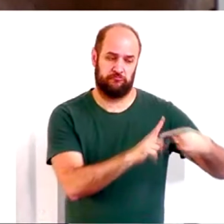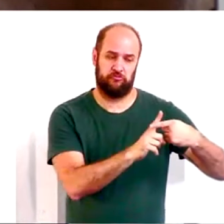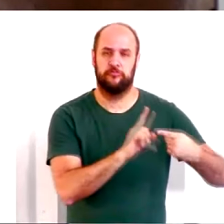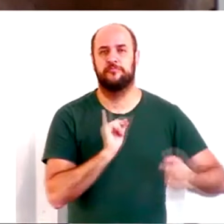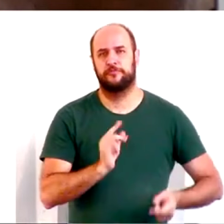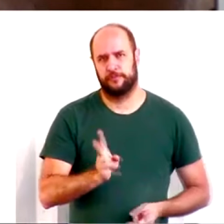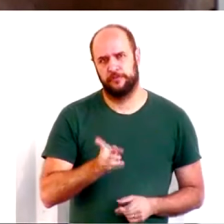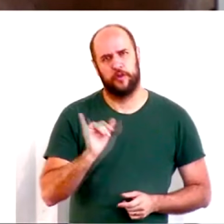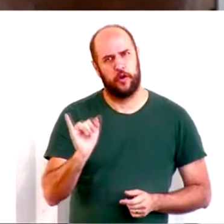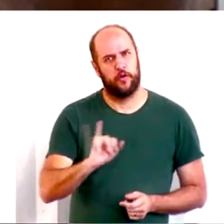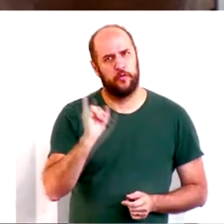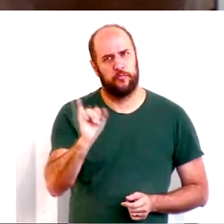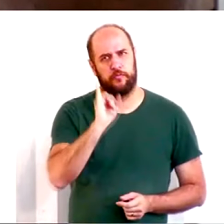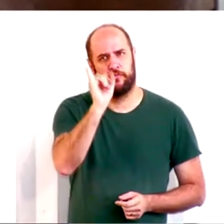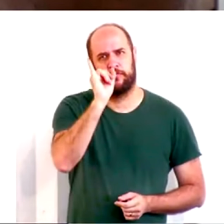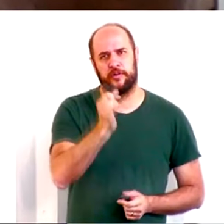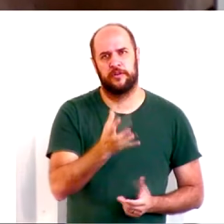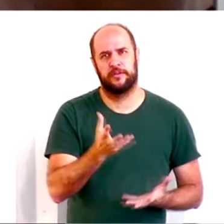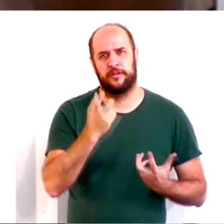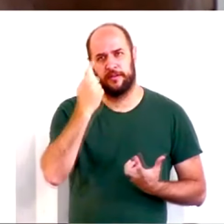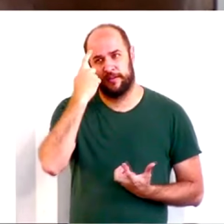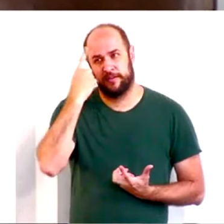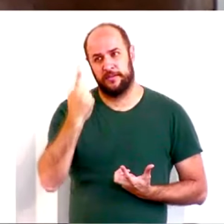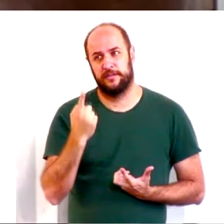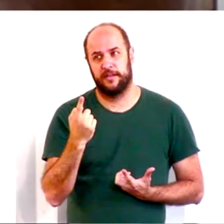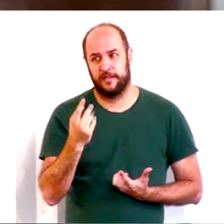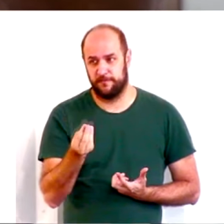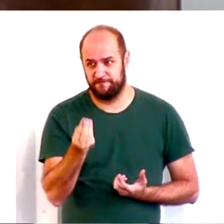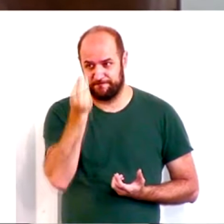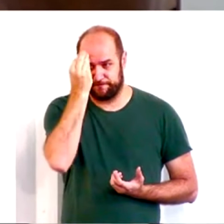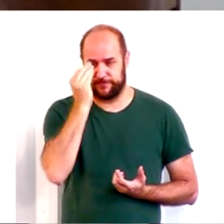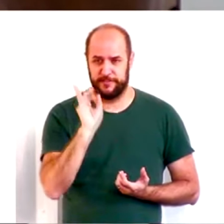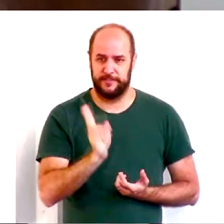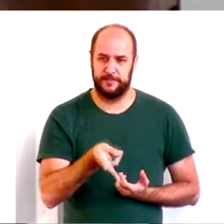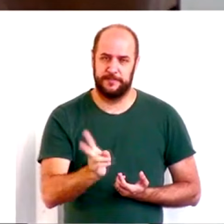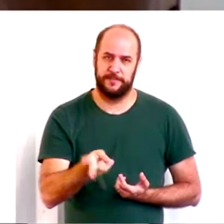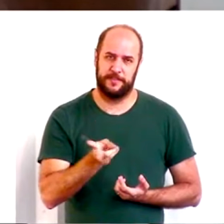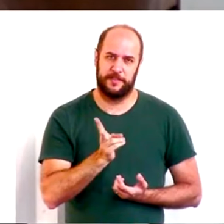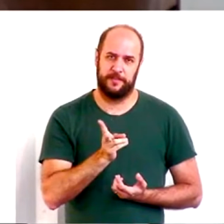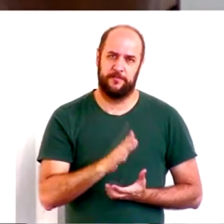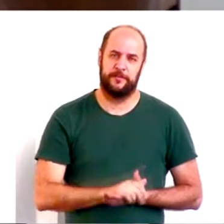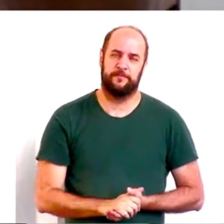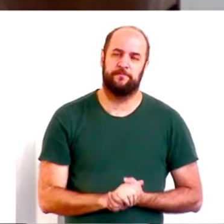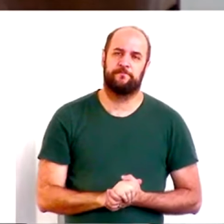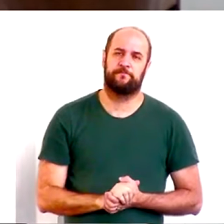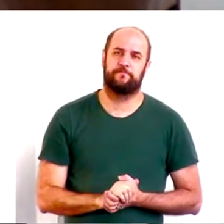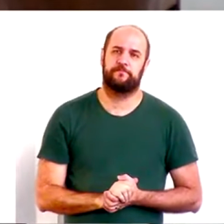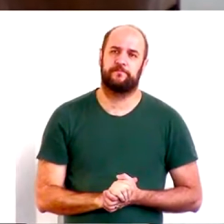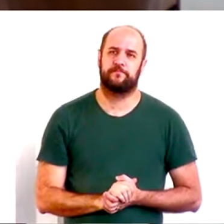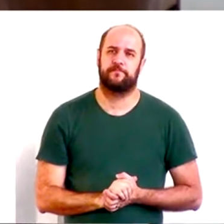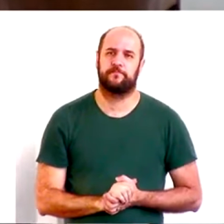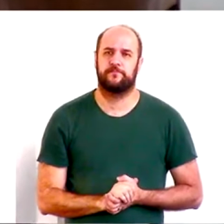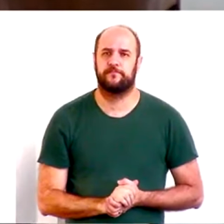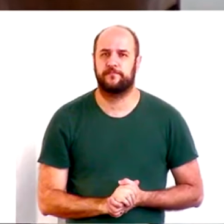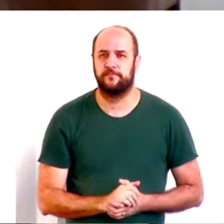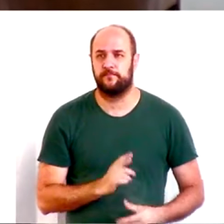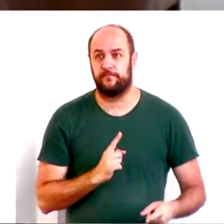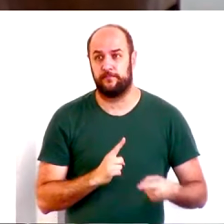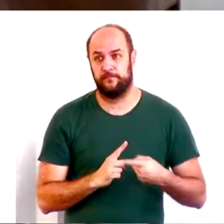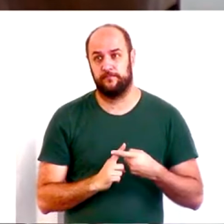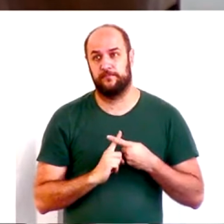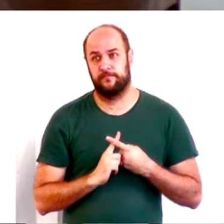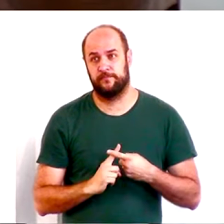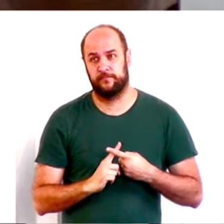é sempre importante eu gostaria muito que esse conceito magético ficasse sempre no coração das nossas crianças a cruz